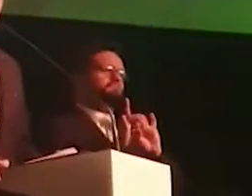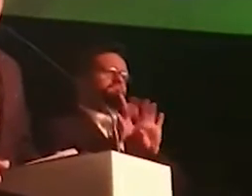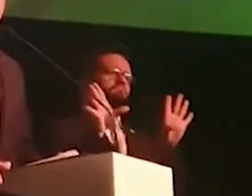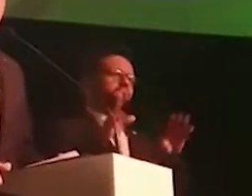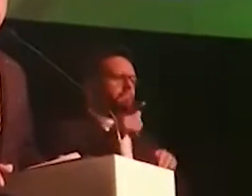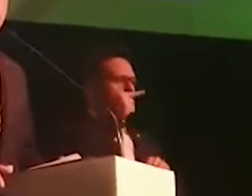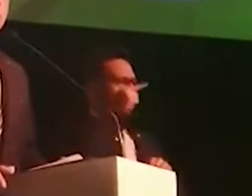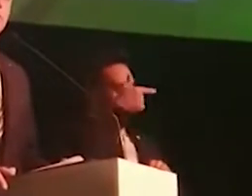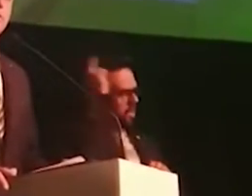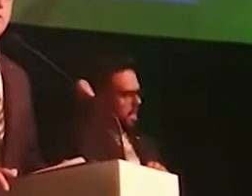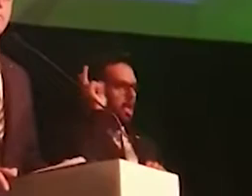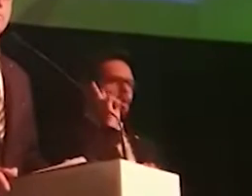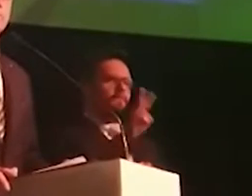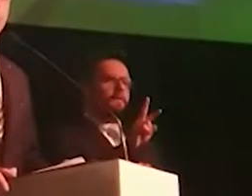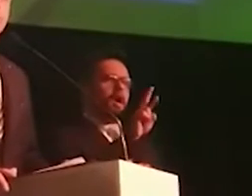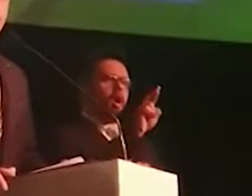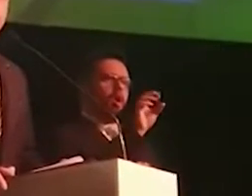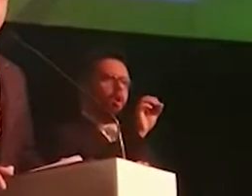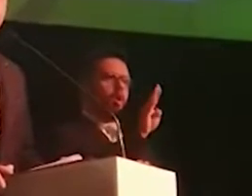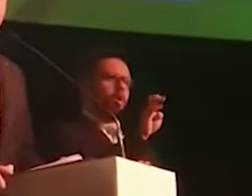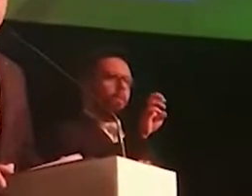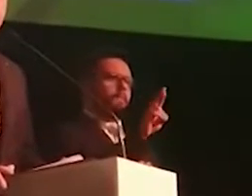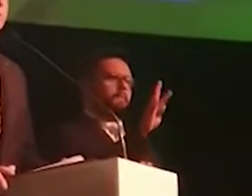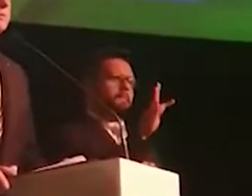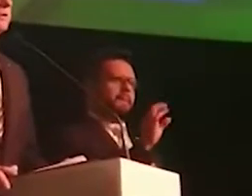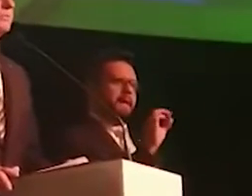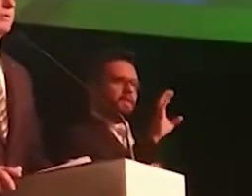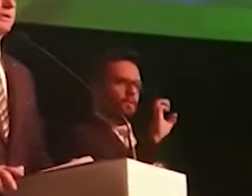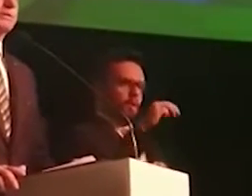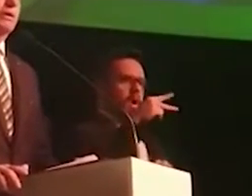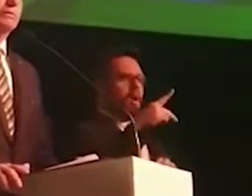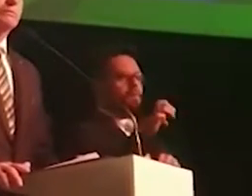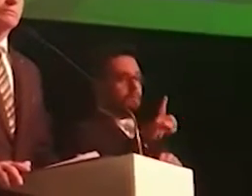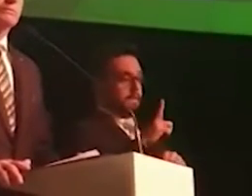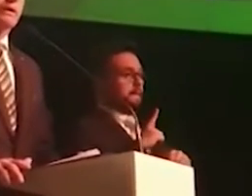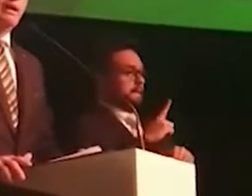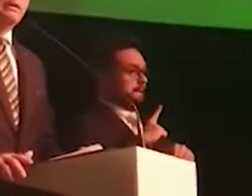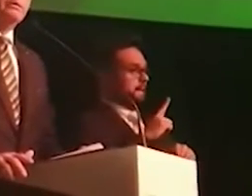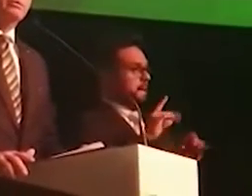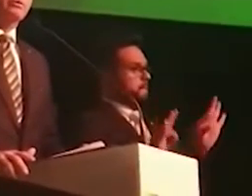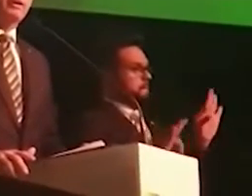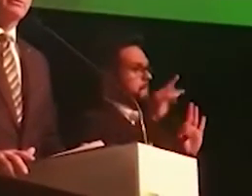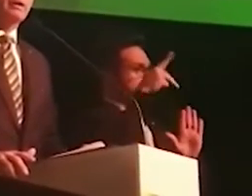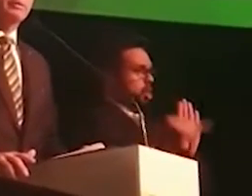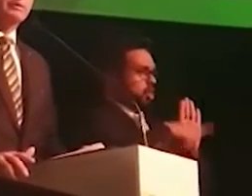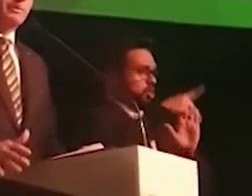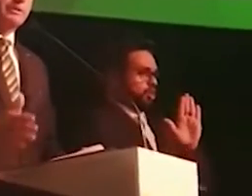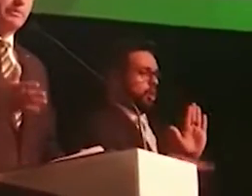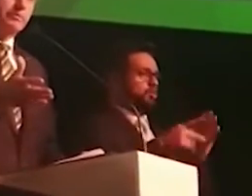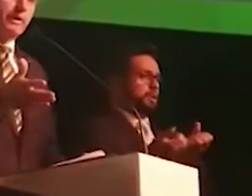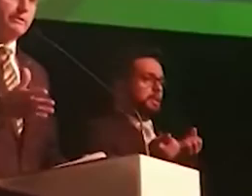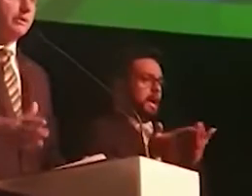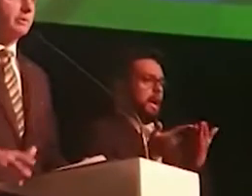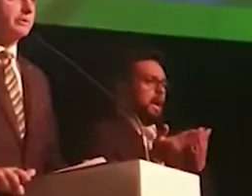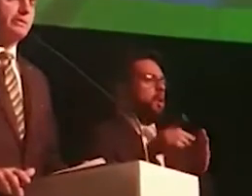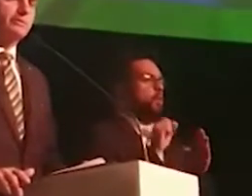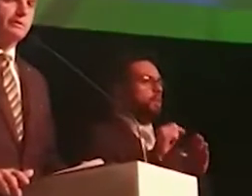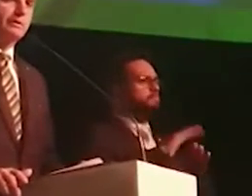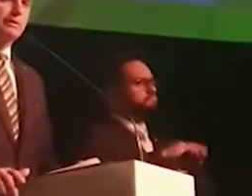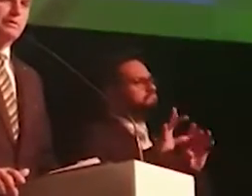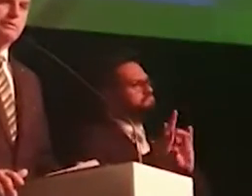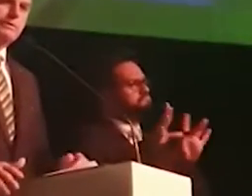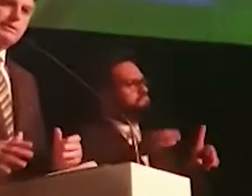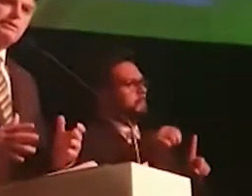Campos. Nós temos um projeto para dar autonomia ao Banco Central. Acredito, Roberto Campos, depois de aprovado esse